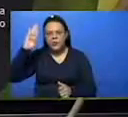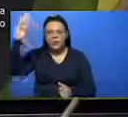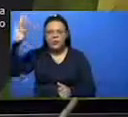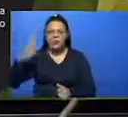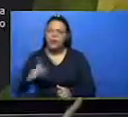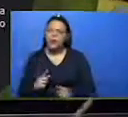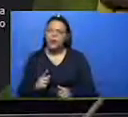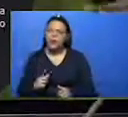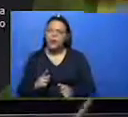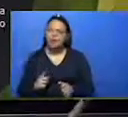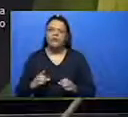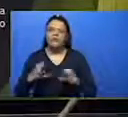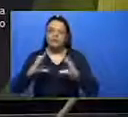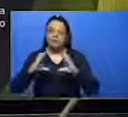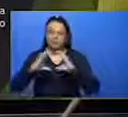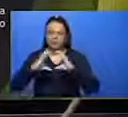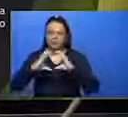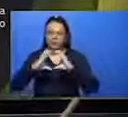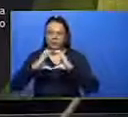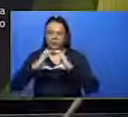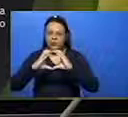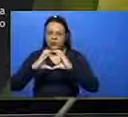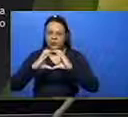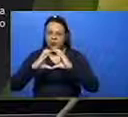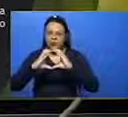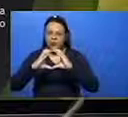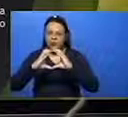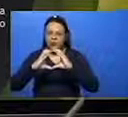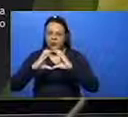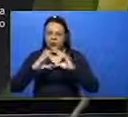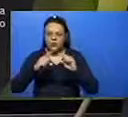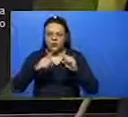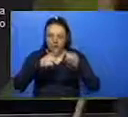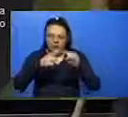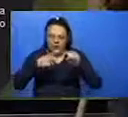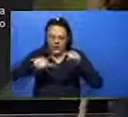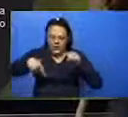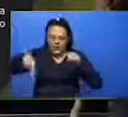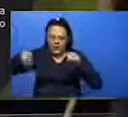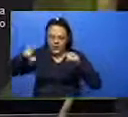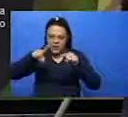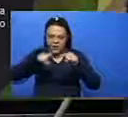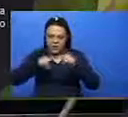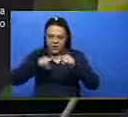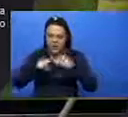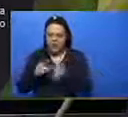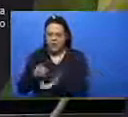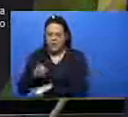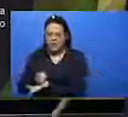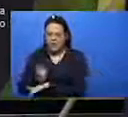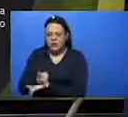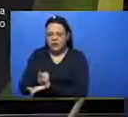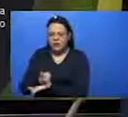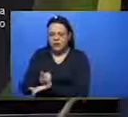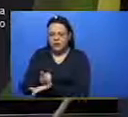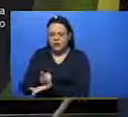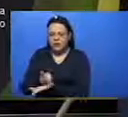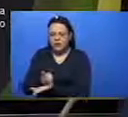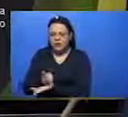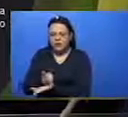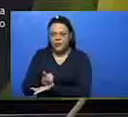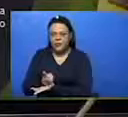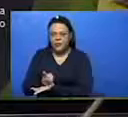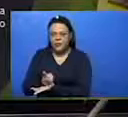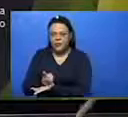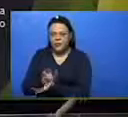círculo, ou seja, sempre que você vai fazer um gráfico de setores, ou sempre que você vai identificar um